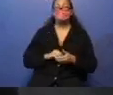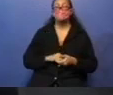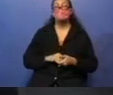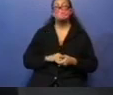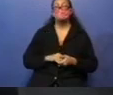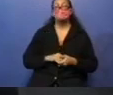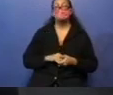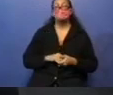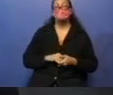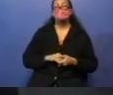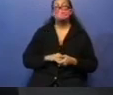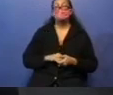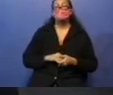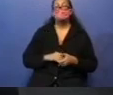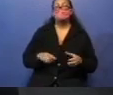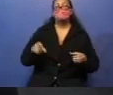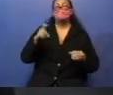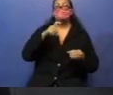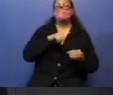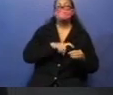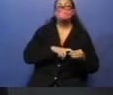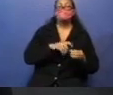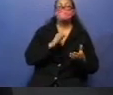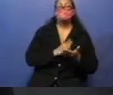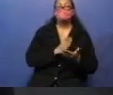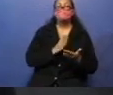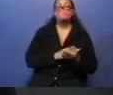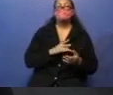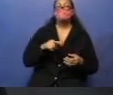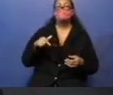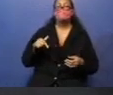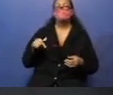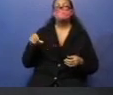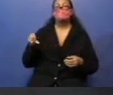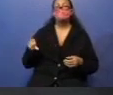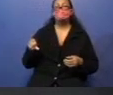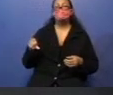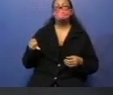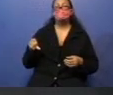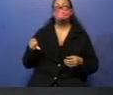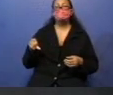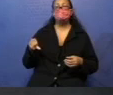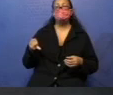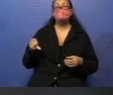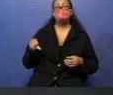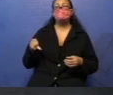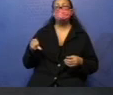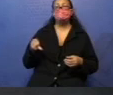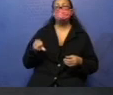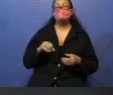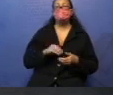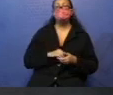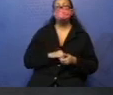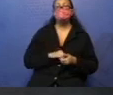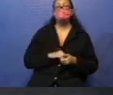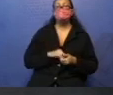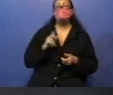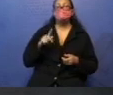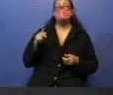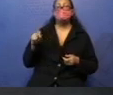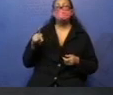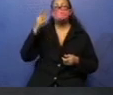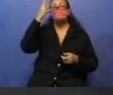Continuando, agora eu vou voltar na página 79. Lembra que nós falamos que ficou uma coisinha lá para trás, professor